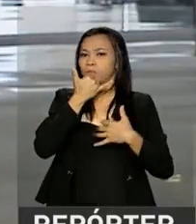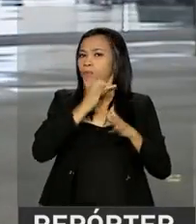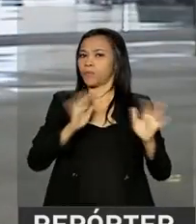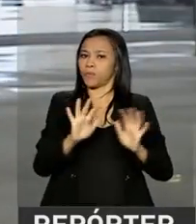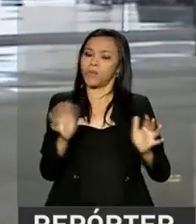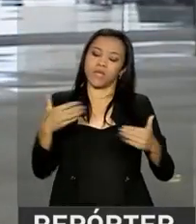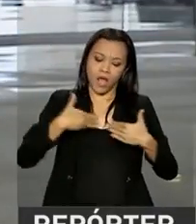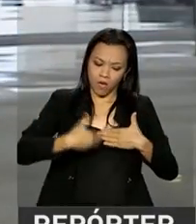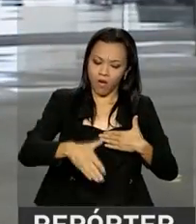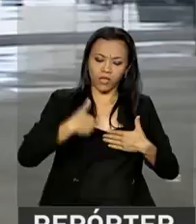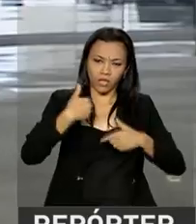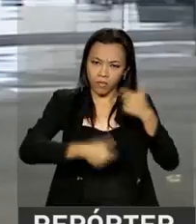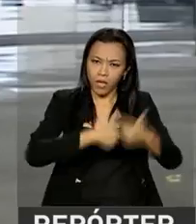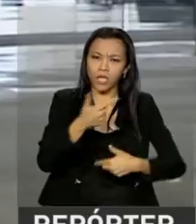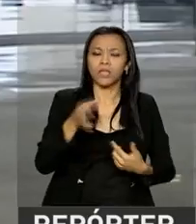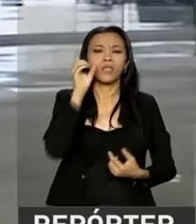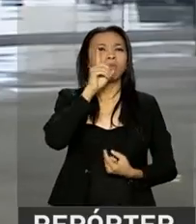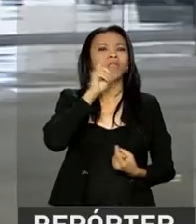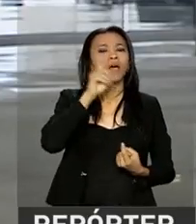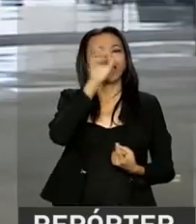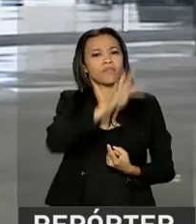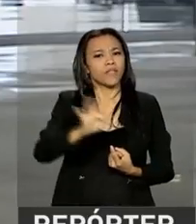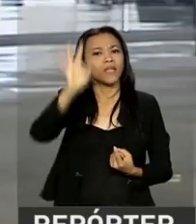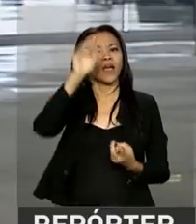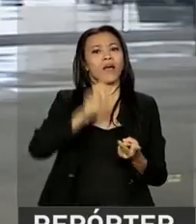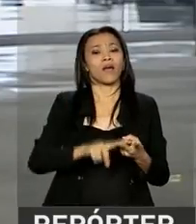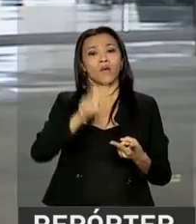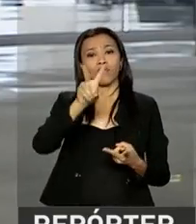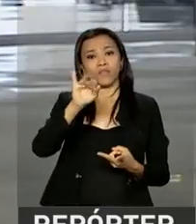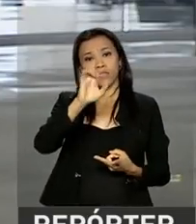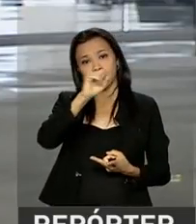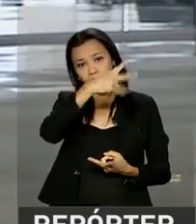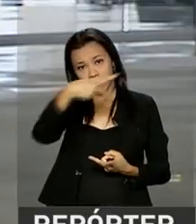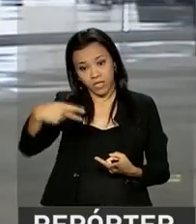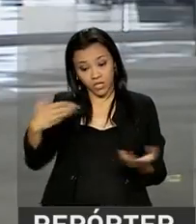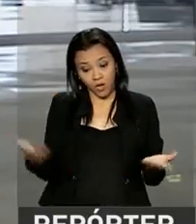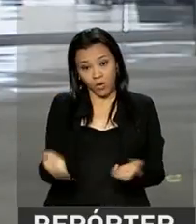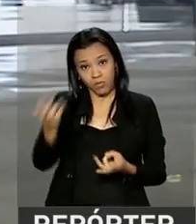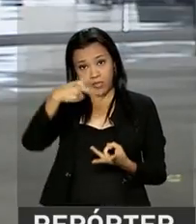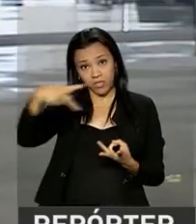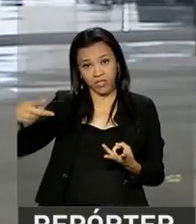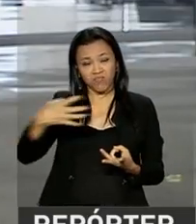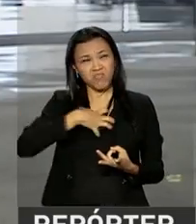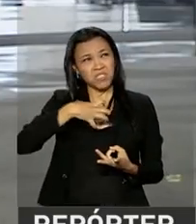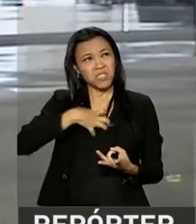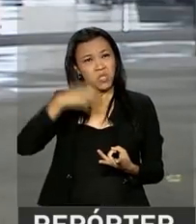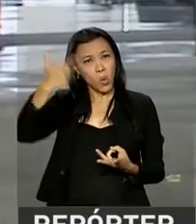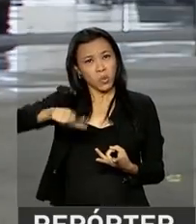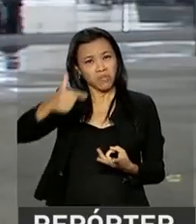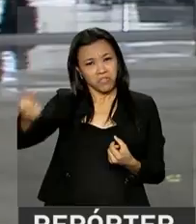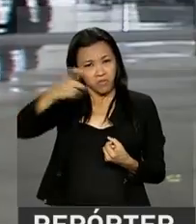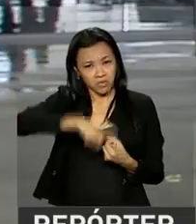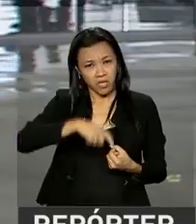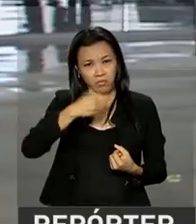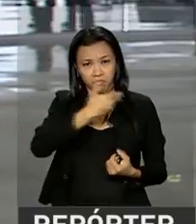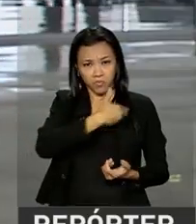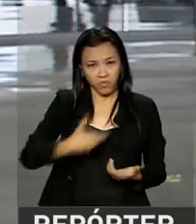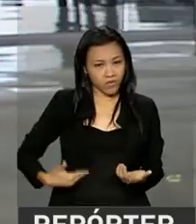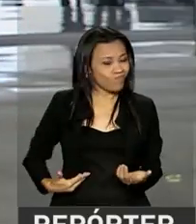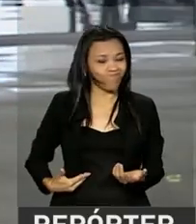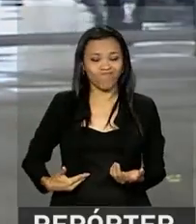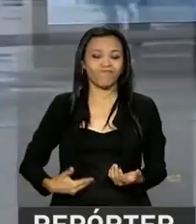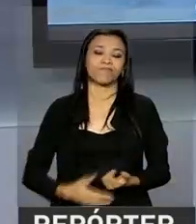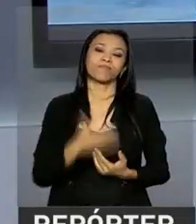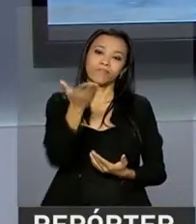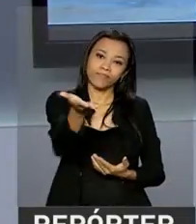pelo Brasil como deputado federal como como vice-presidente e como presidente e que não sente a necessidade de reeleição Jaime é com